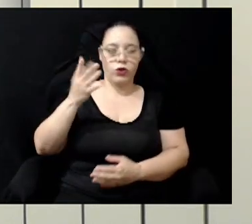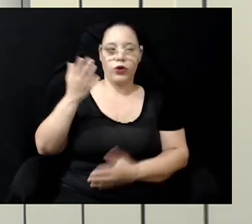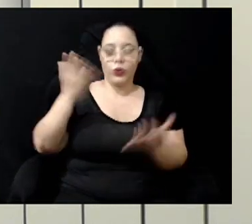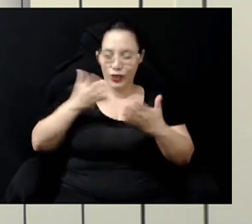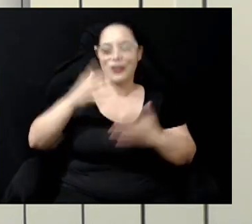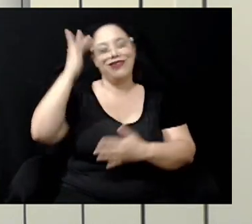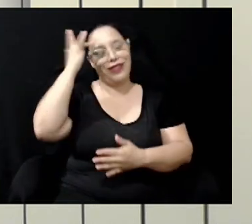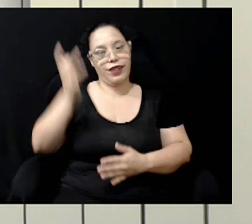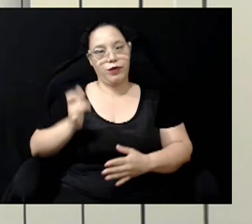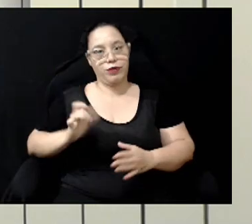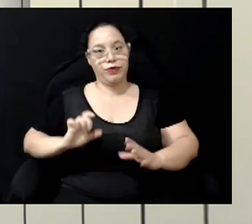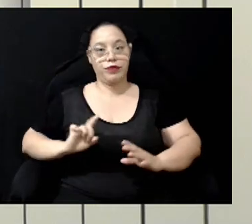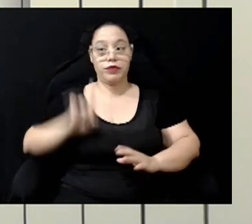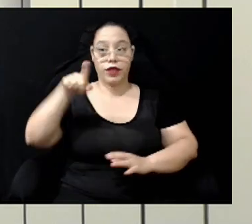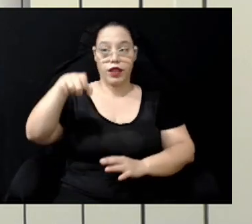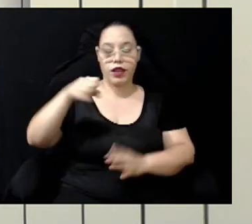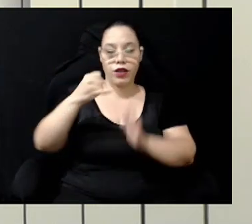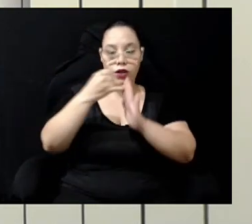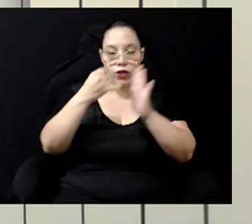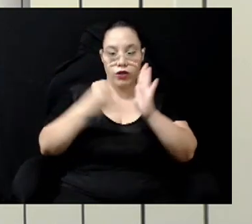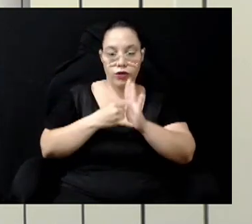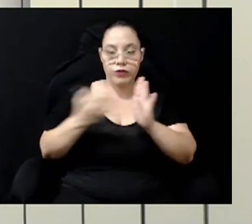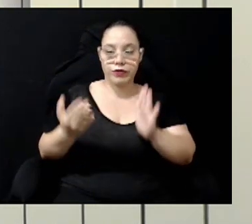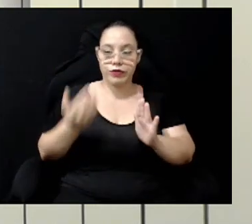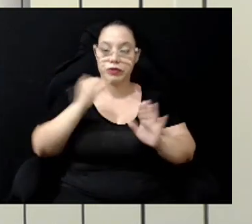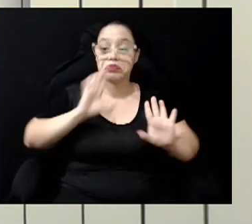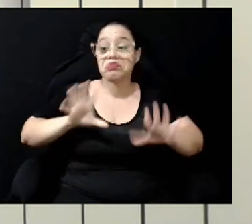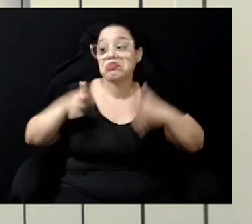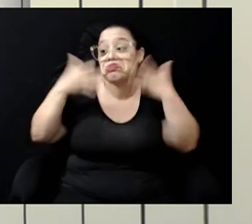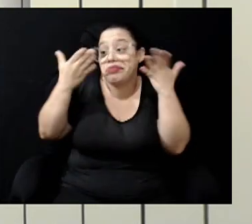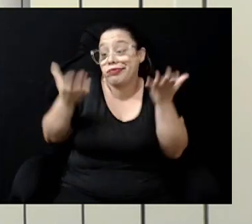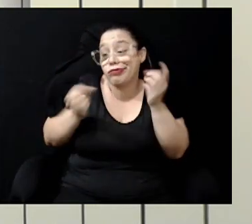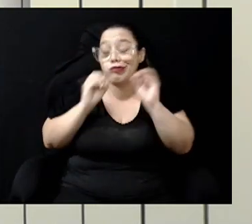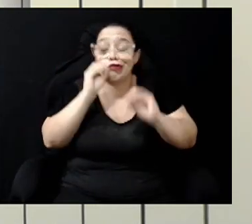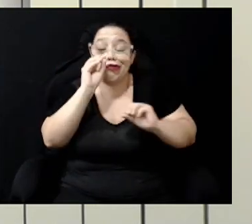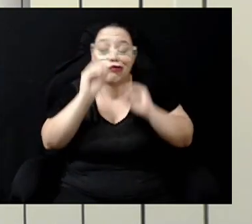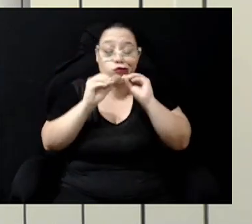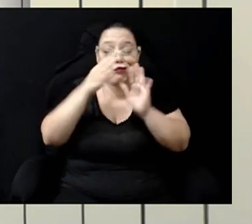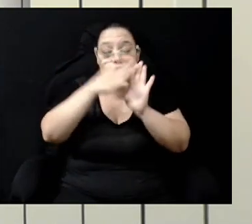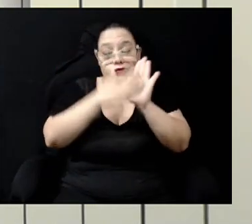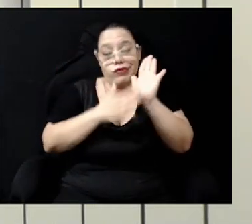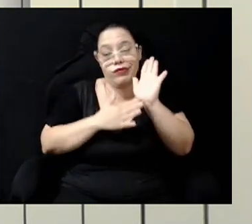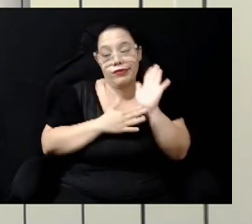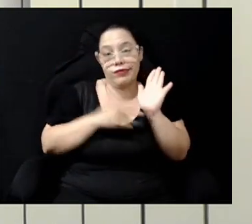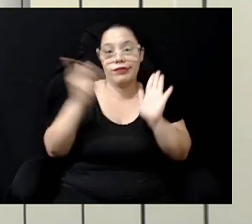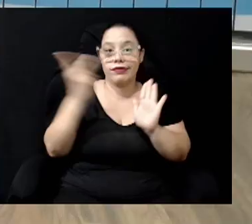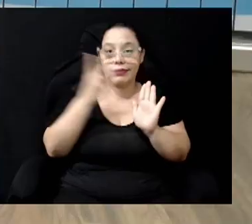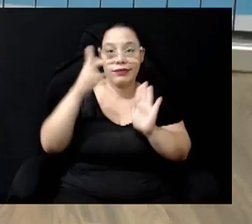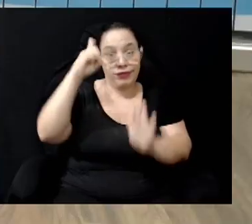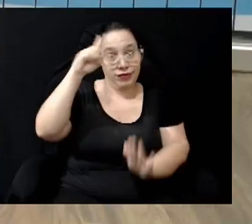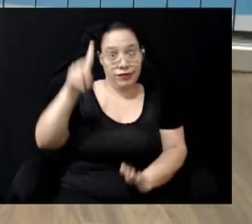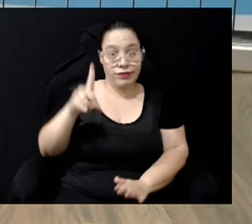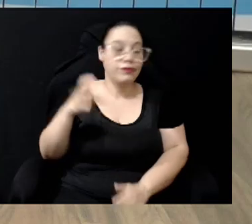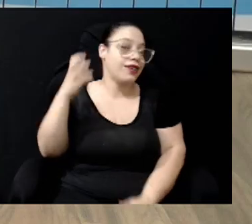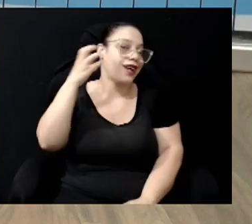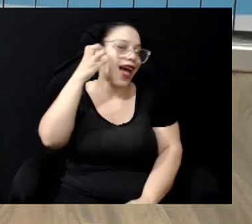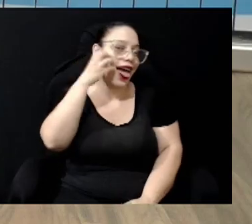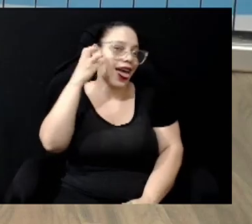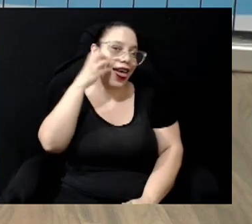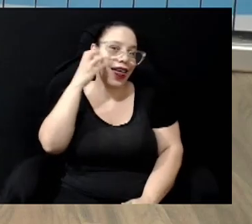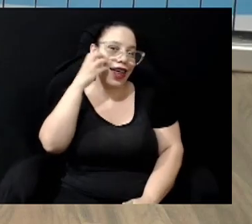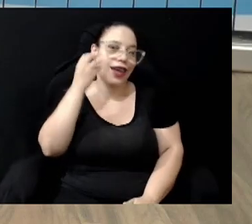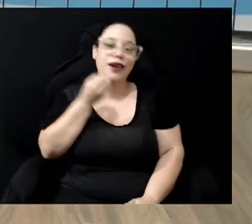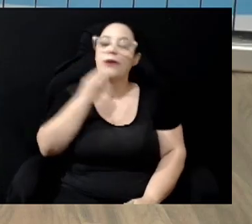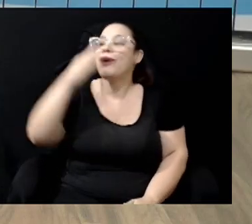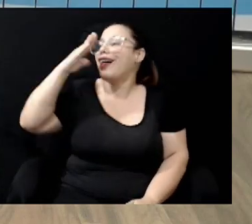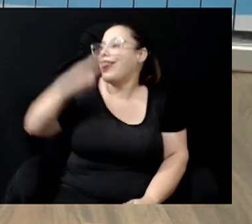lá e traz o que acontece, como vai ser toda a programação desses 2 dias é o André Aranha. André, uma boa tarde.